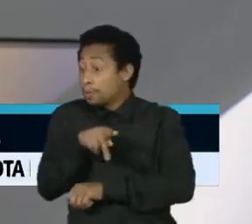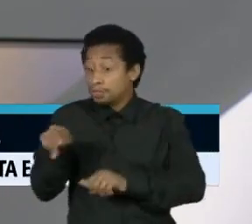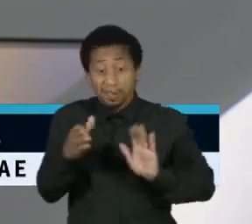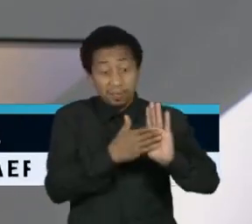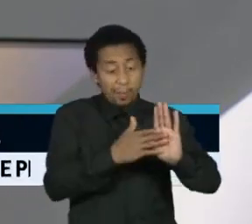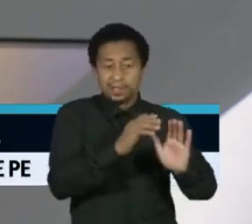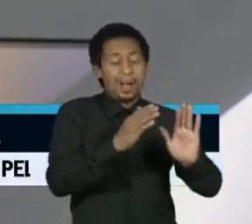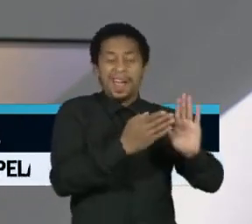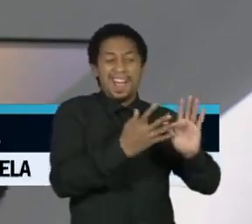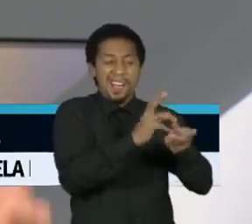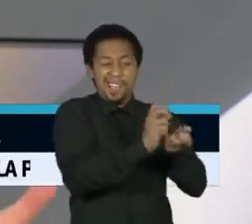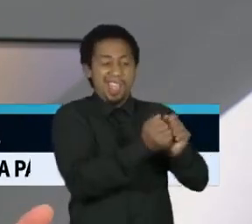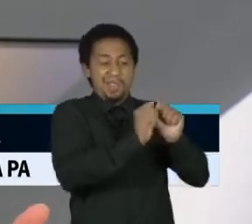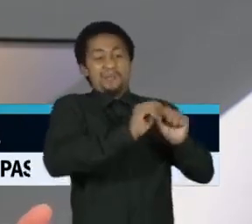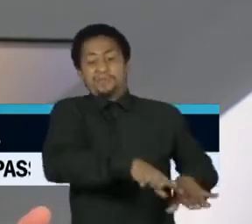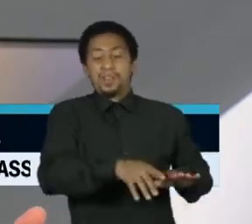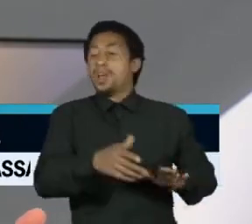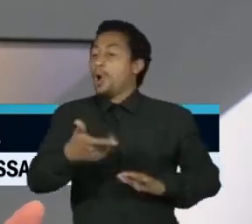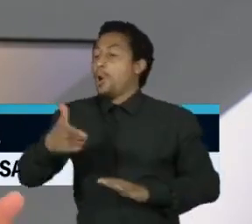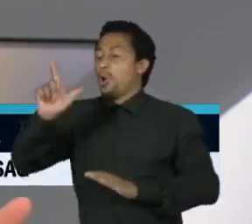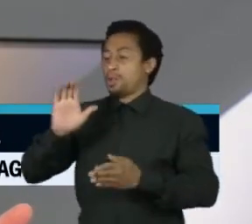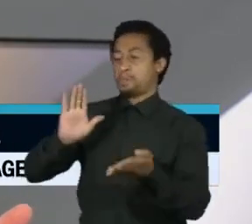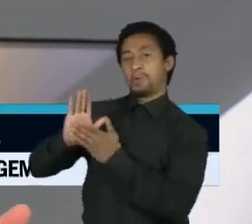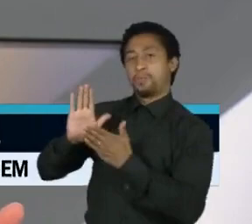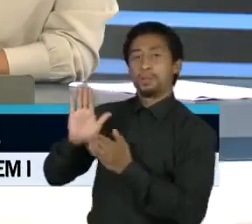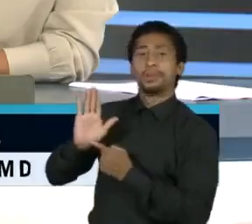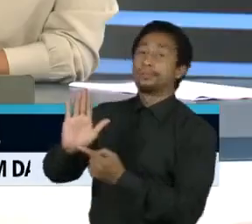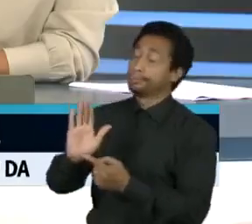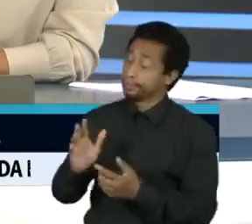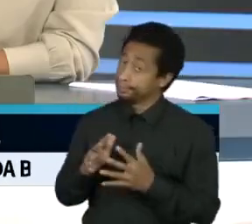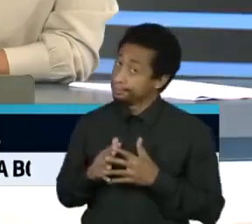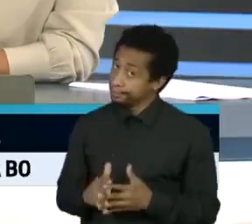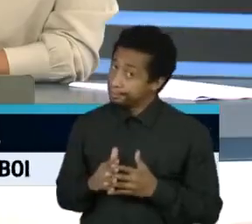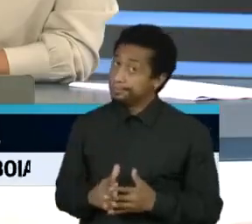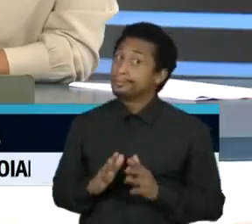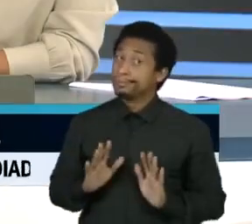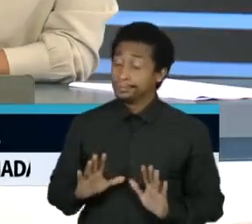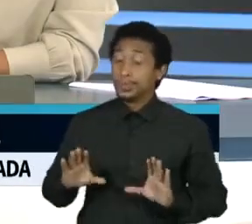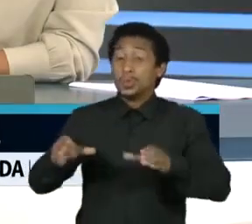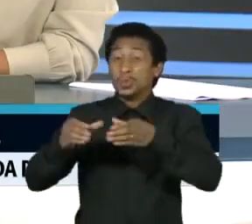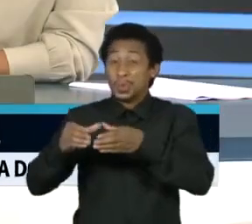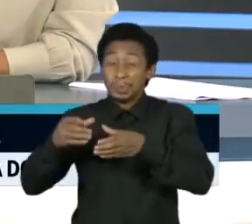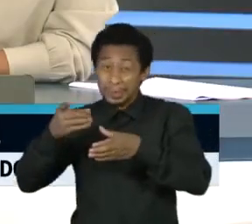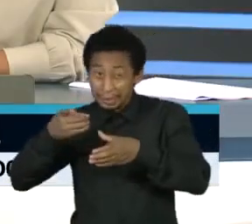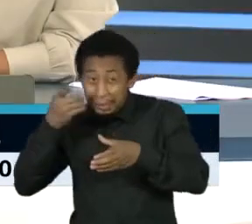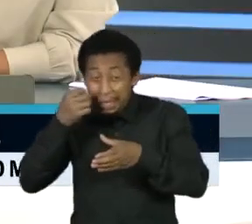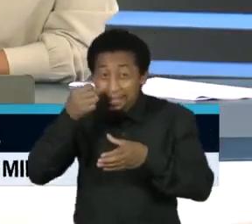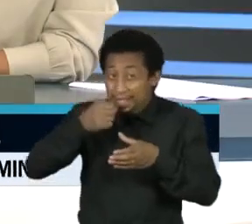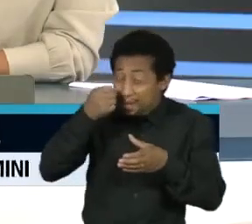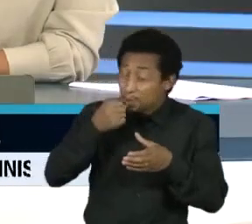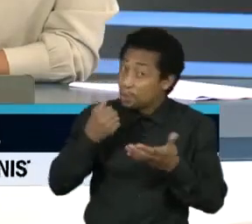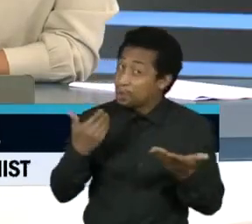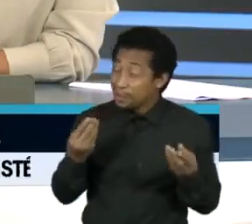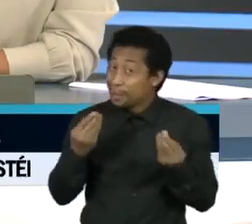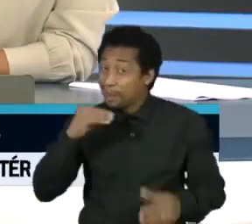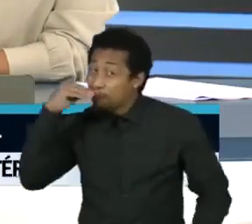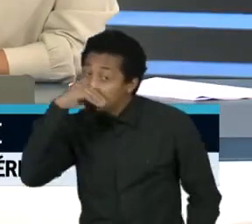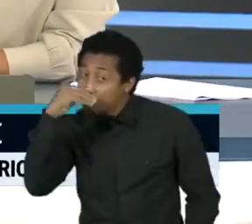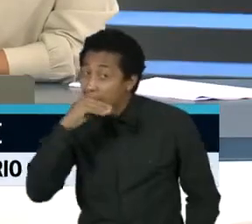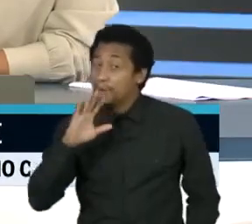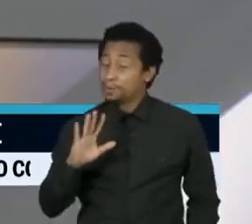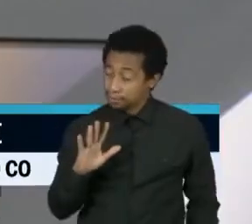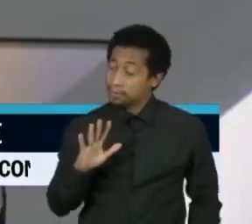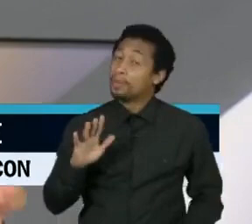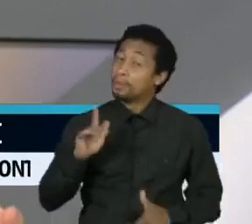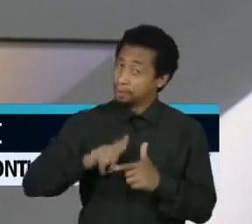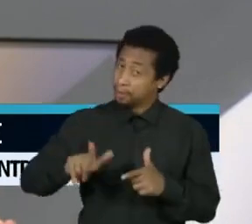outro ponto também, é que a qualidade do nosso legislativo é muito baixa. E esse é um problema. E os executivos veem isso, sabem disso. Você